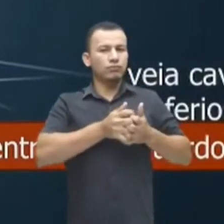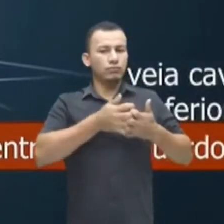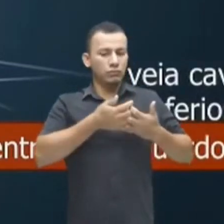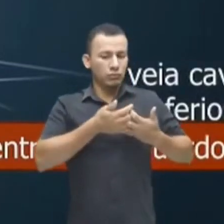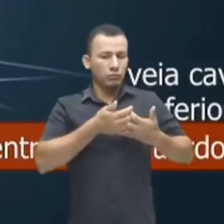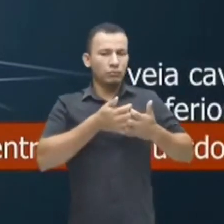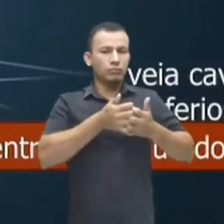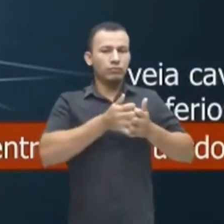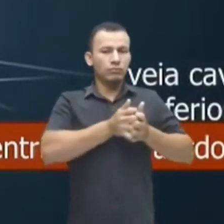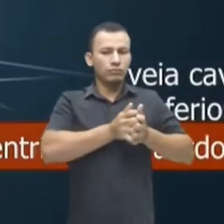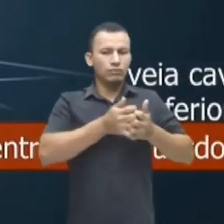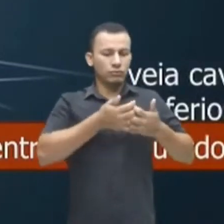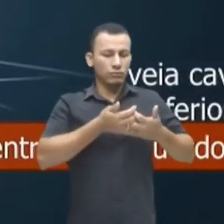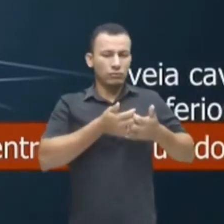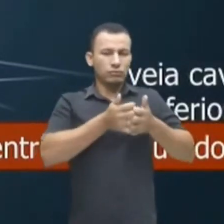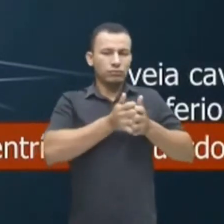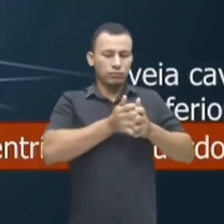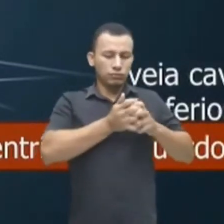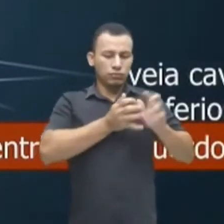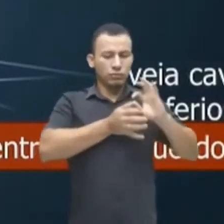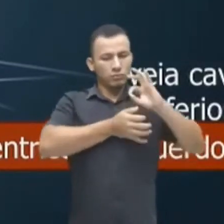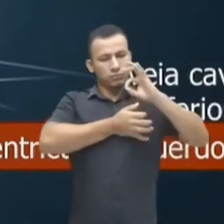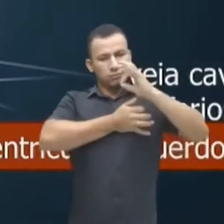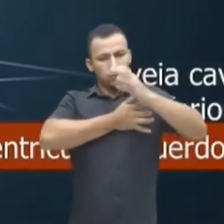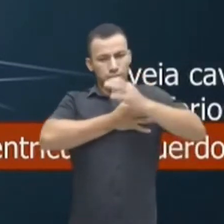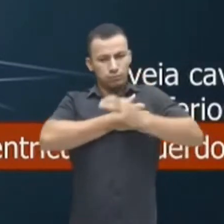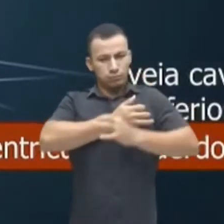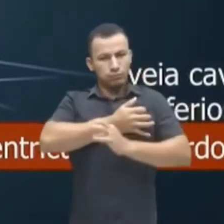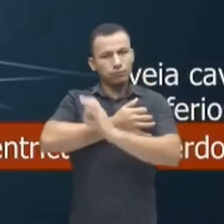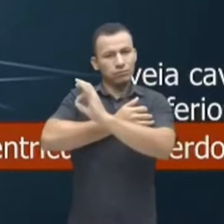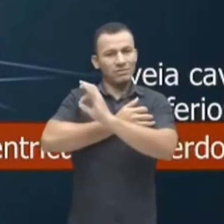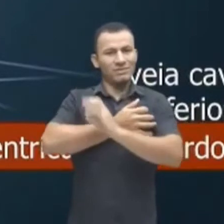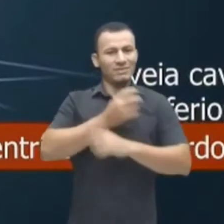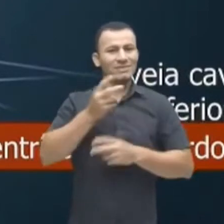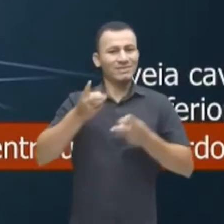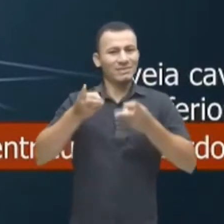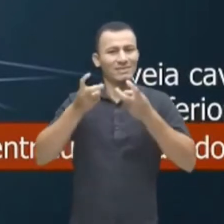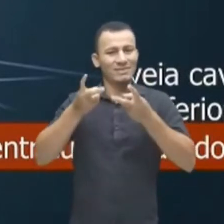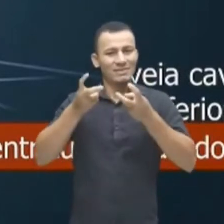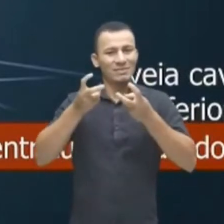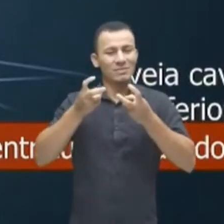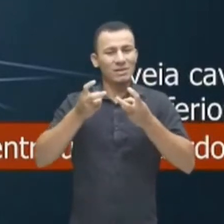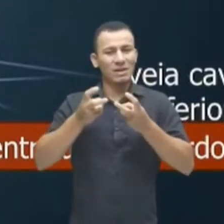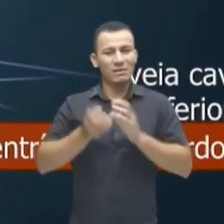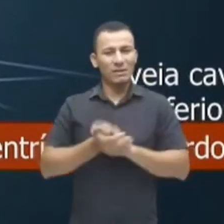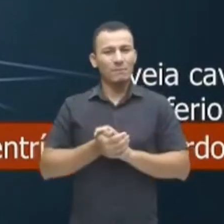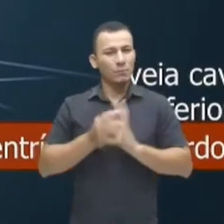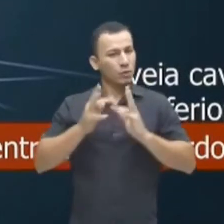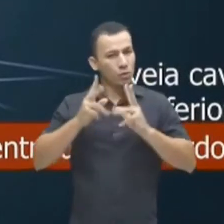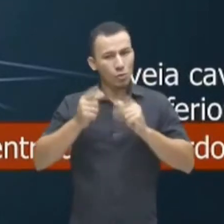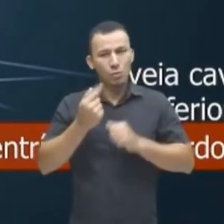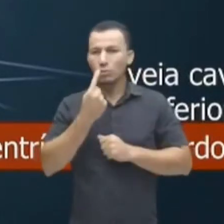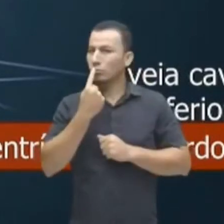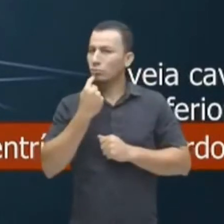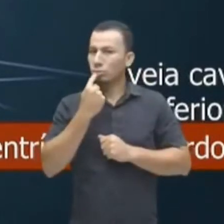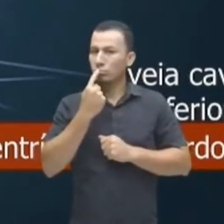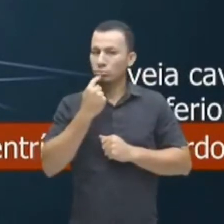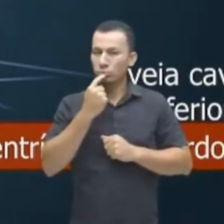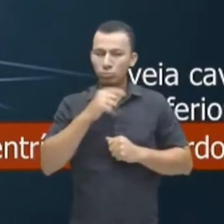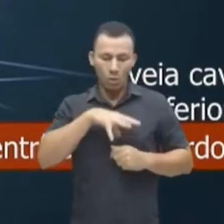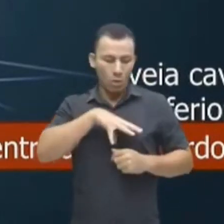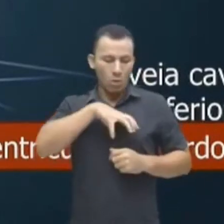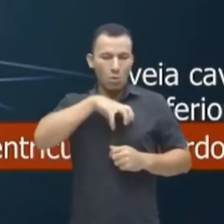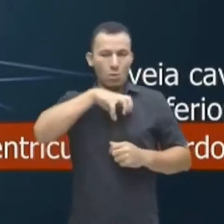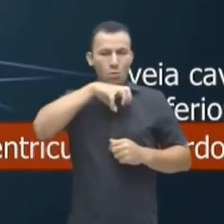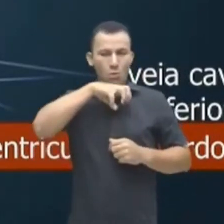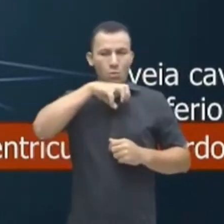caminhada do sangue? No átrio direito, vocês observam aqui que chega toda a parte do sangue. E também